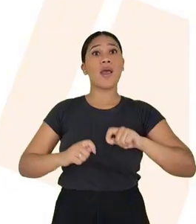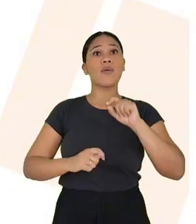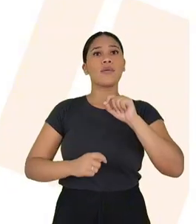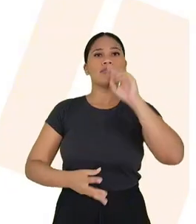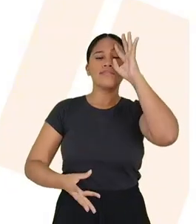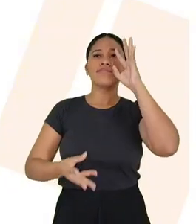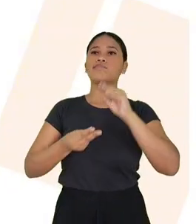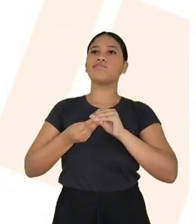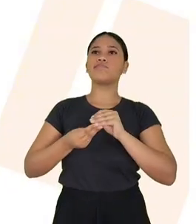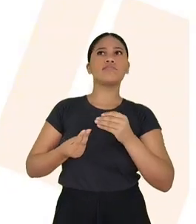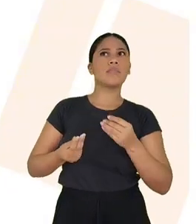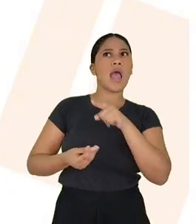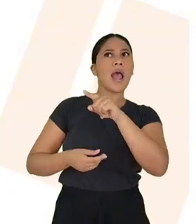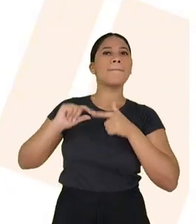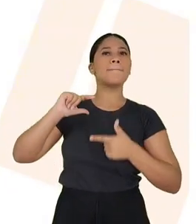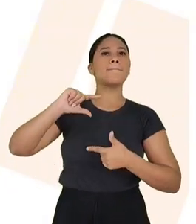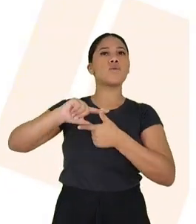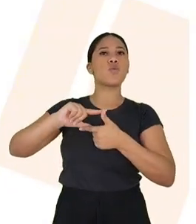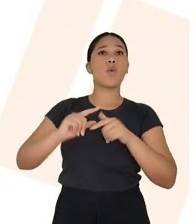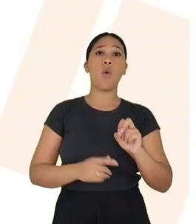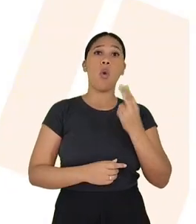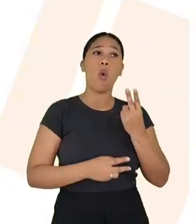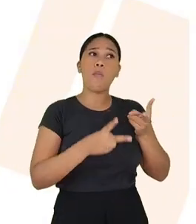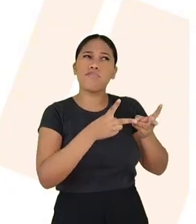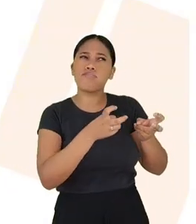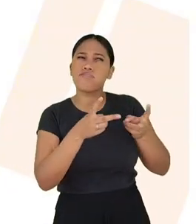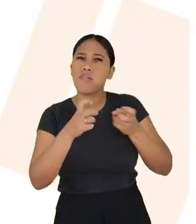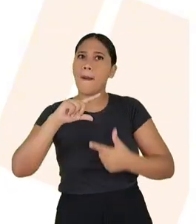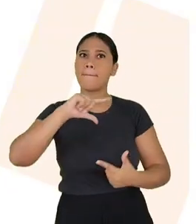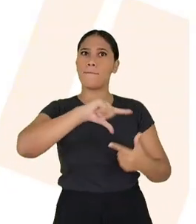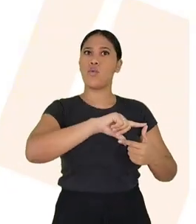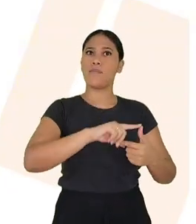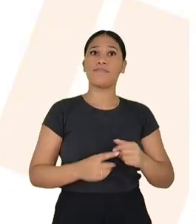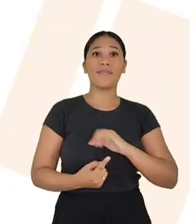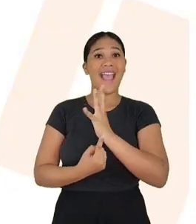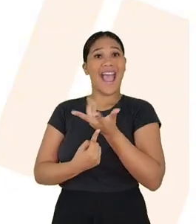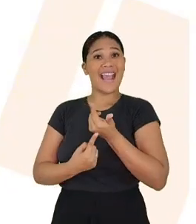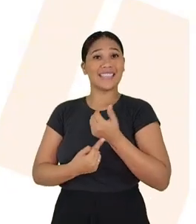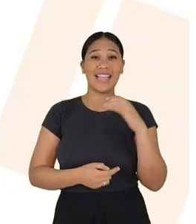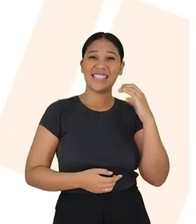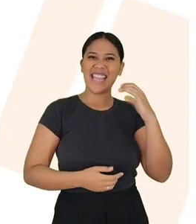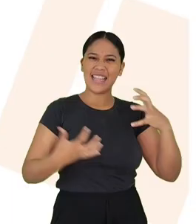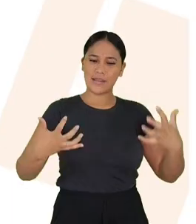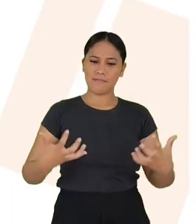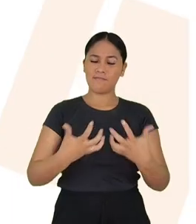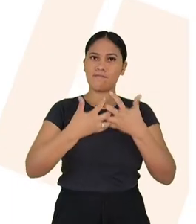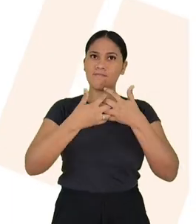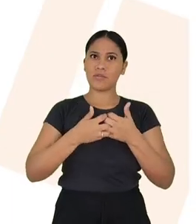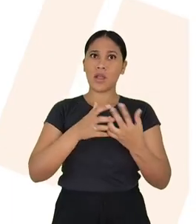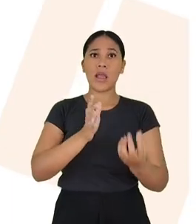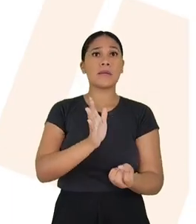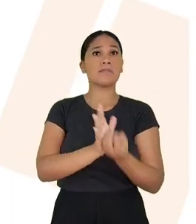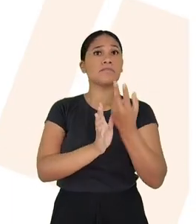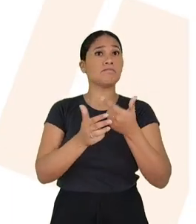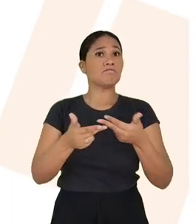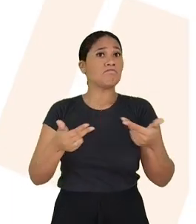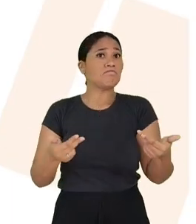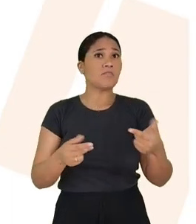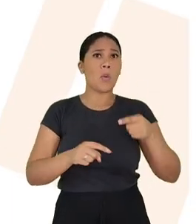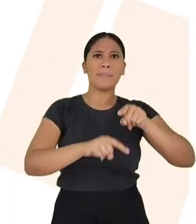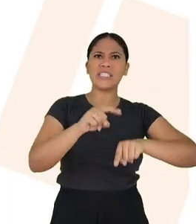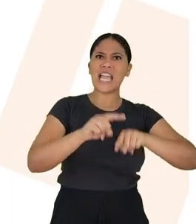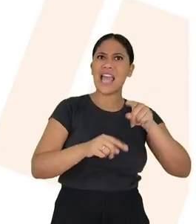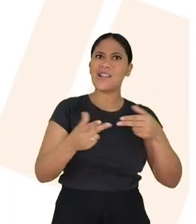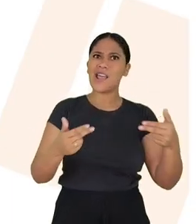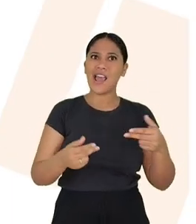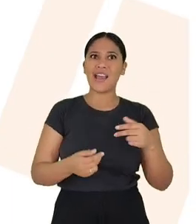criação de hipóteses sobre o determinado comportamento ou resultado observado. Quando arte e ciência se unem para